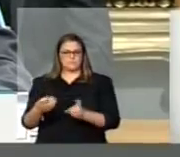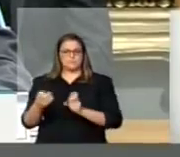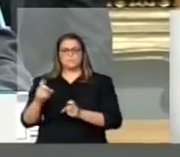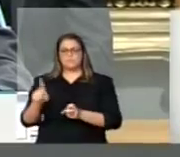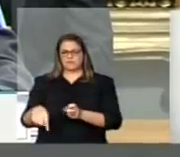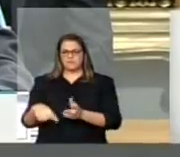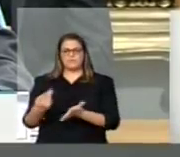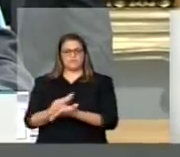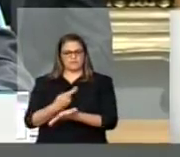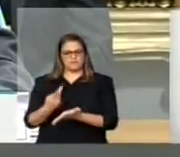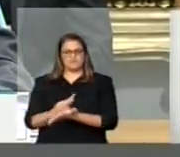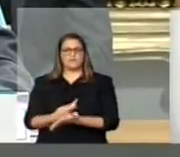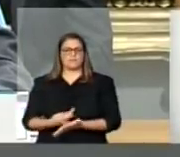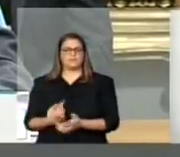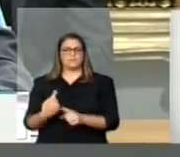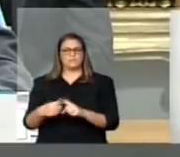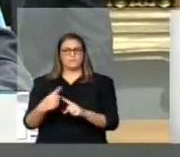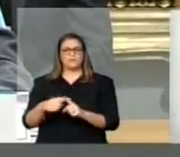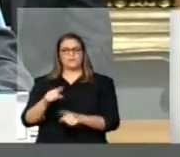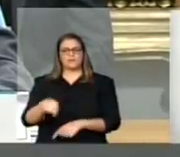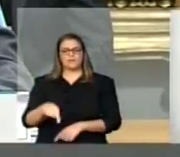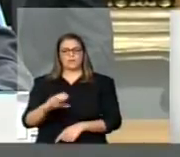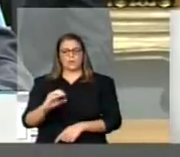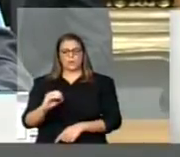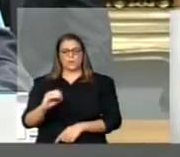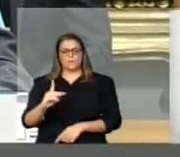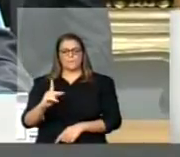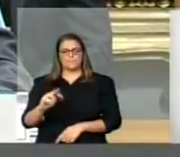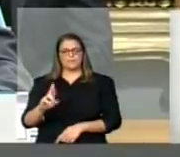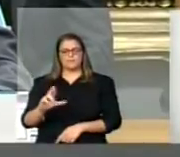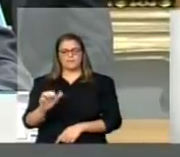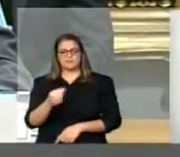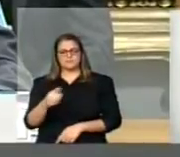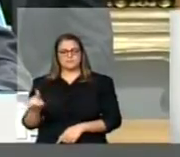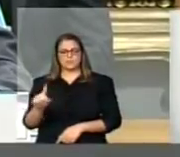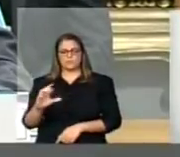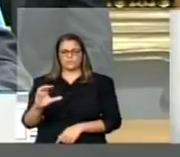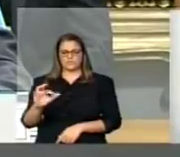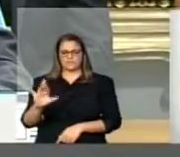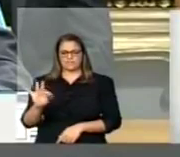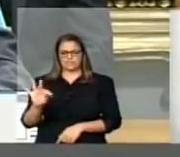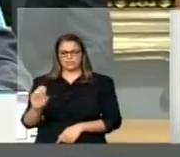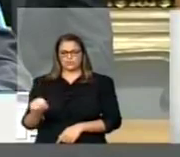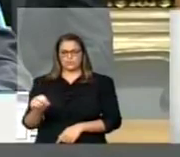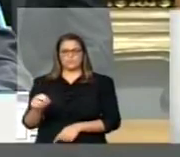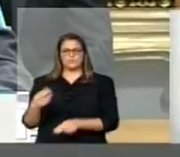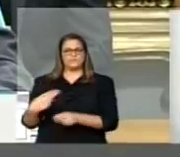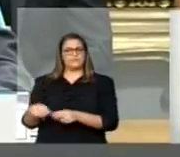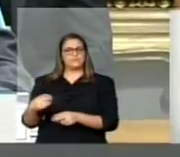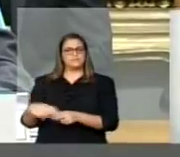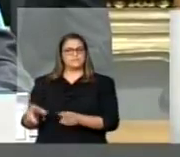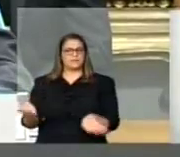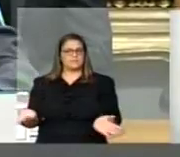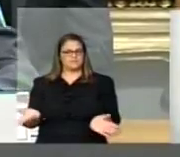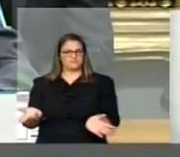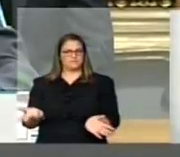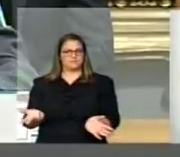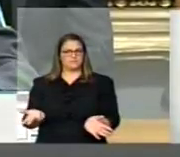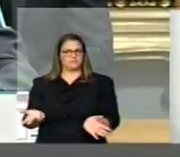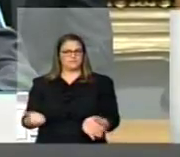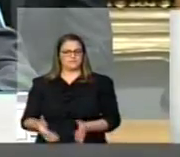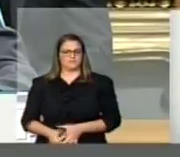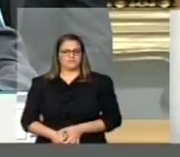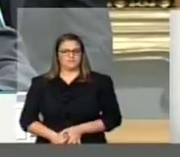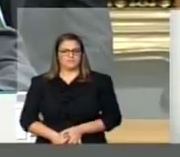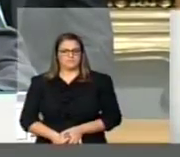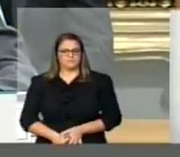como operações, aspas, como operações de crédito disfarçadas, fecha aspas, de modo algum eximiu a